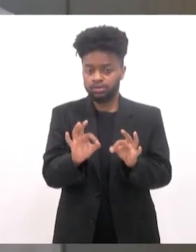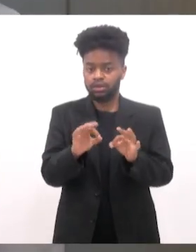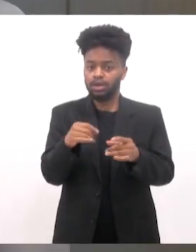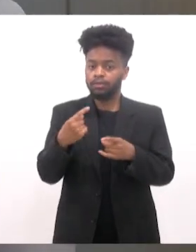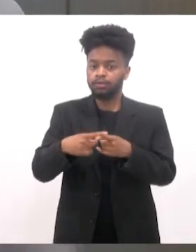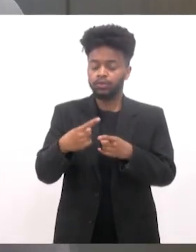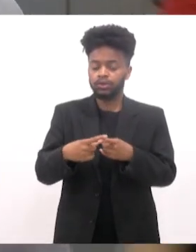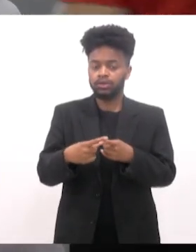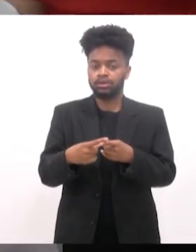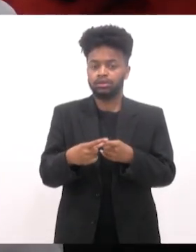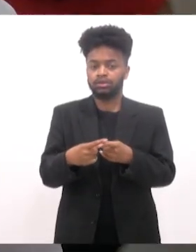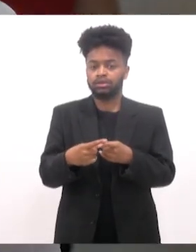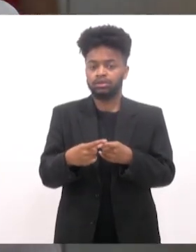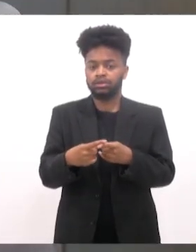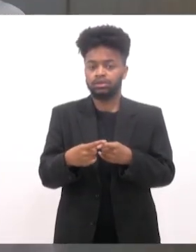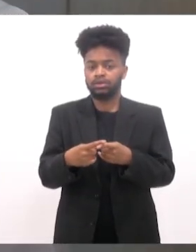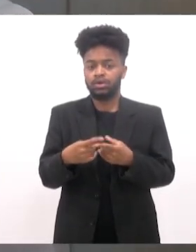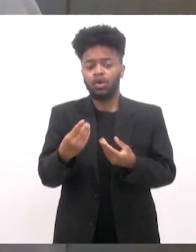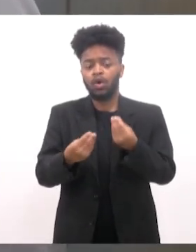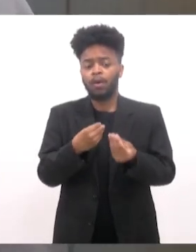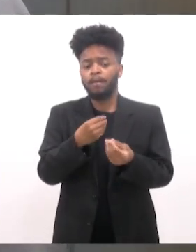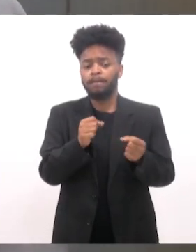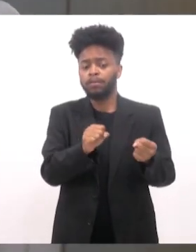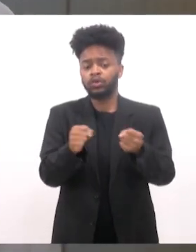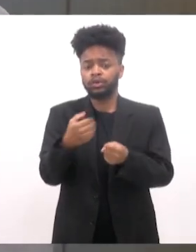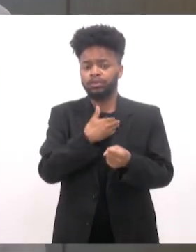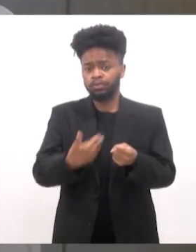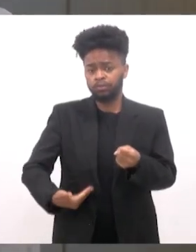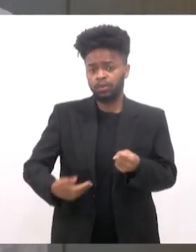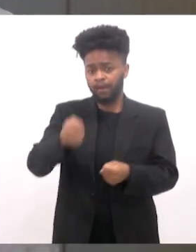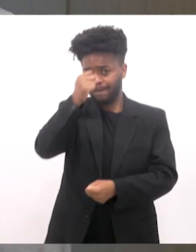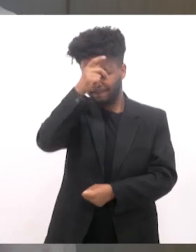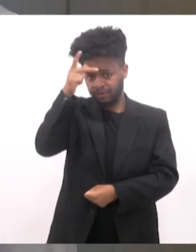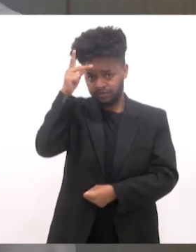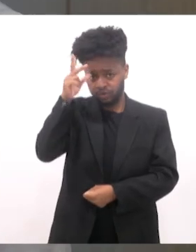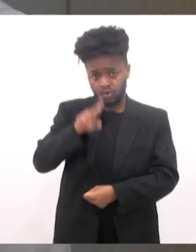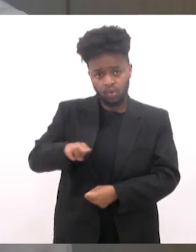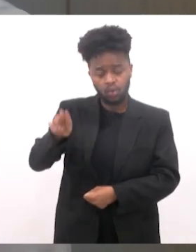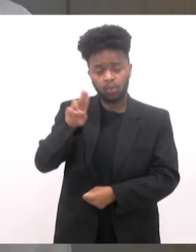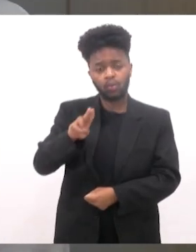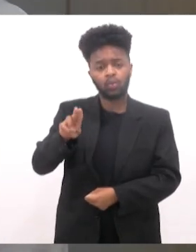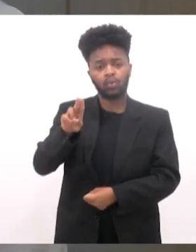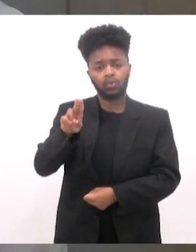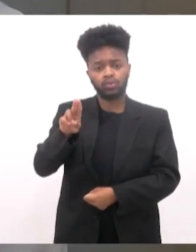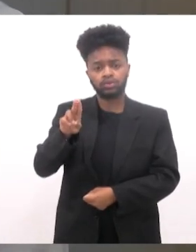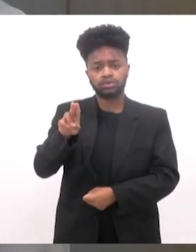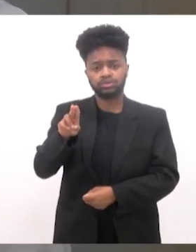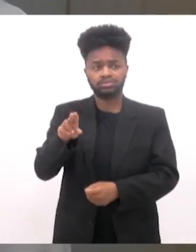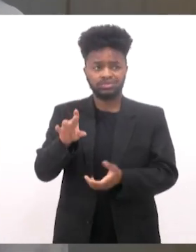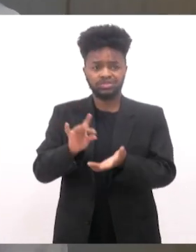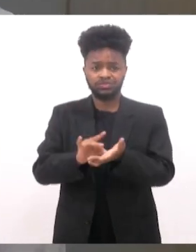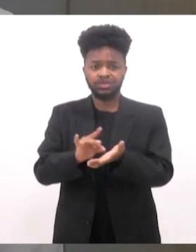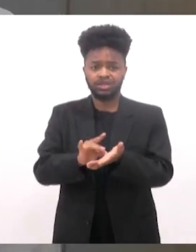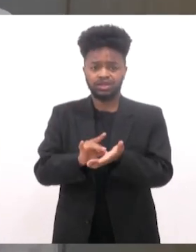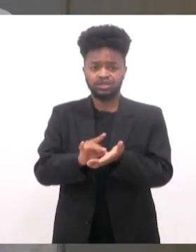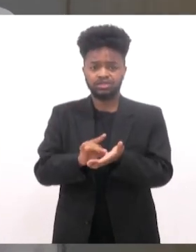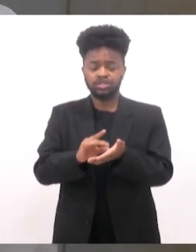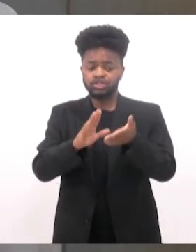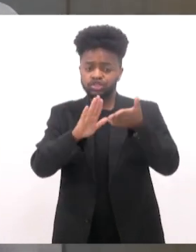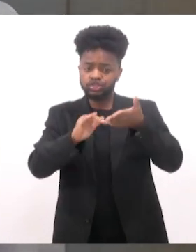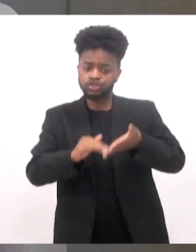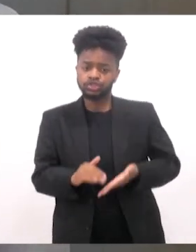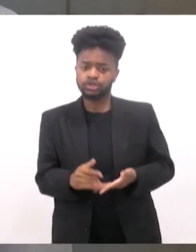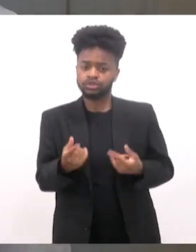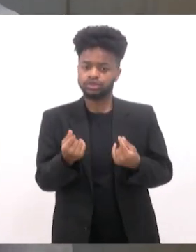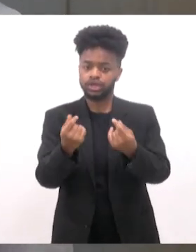a gente tenha o poder público, a prefeitura, se utilizando e, na verdade, chupando recursos,